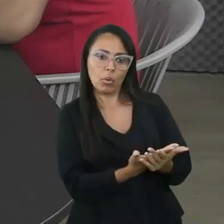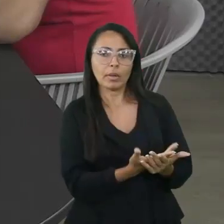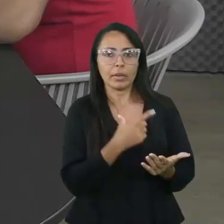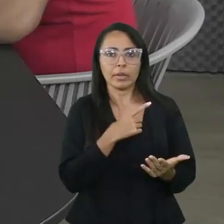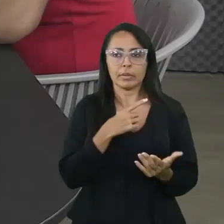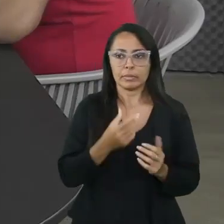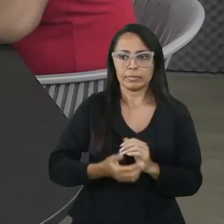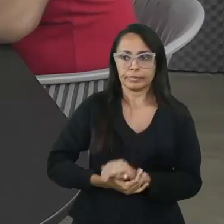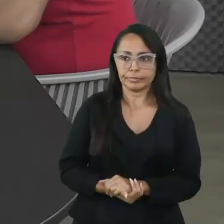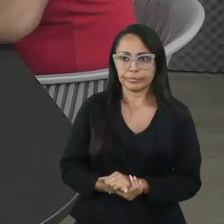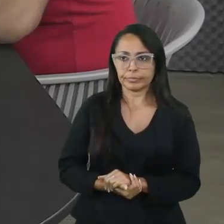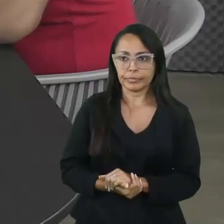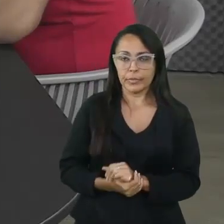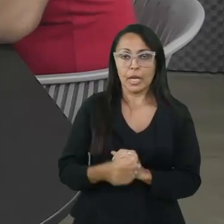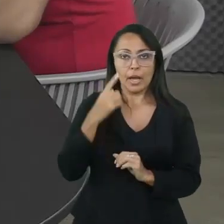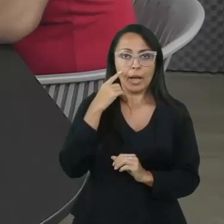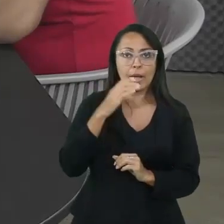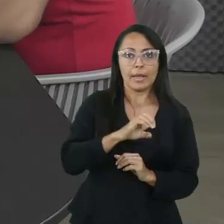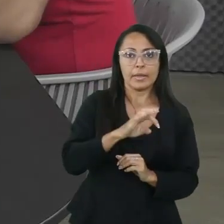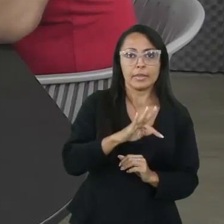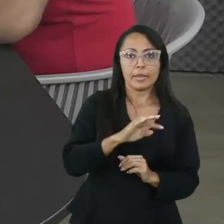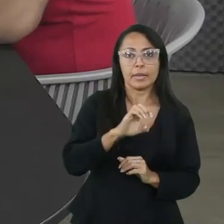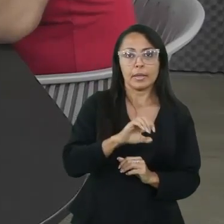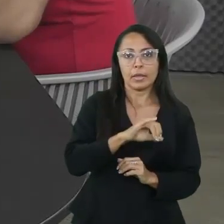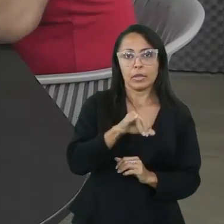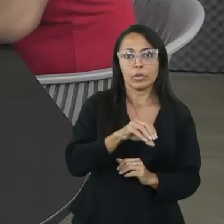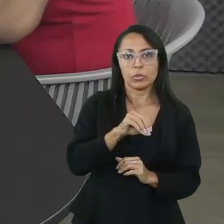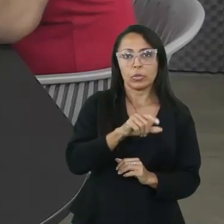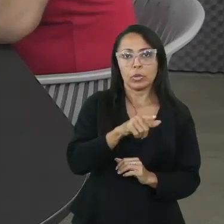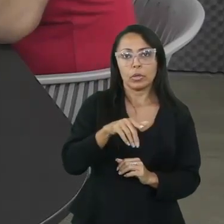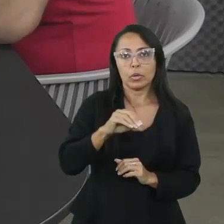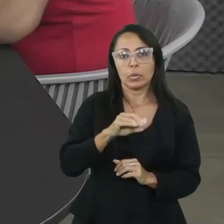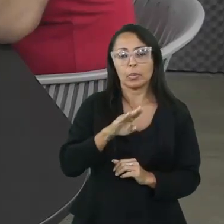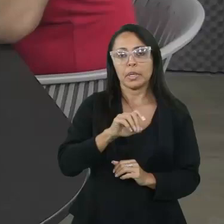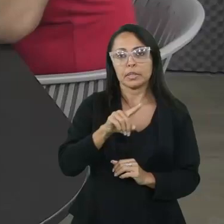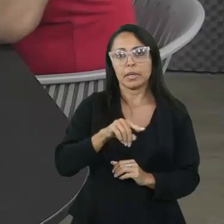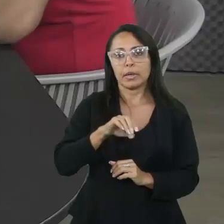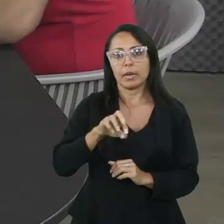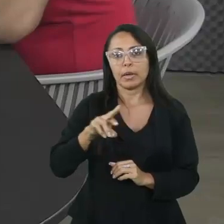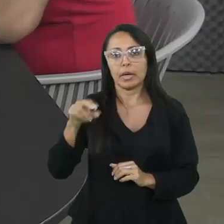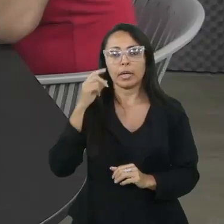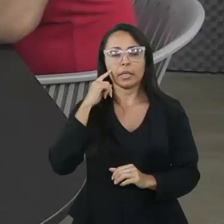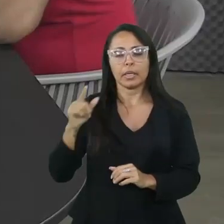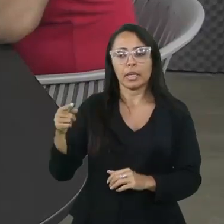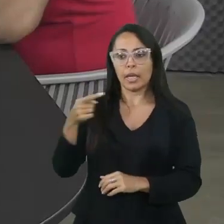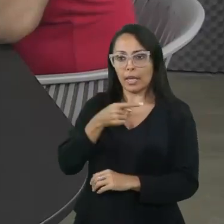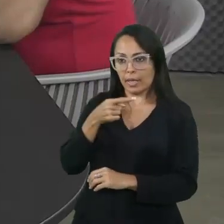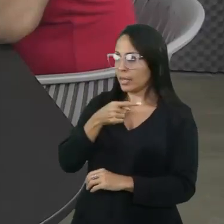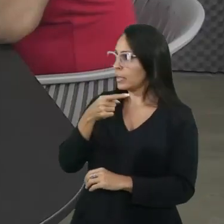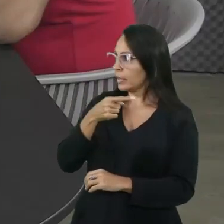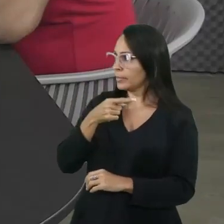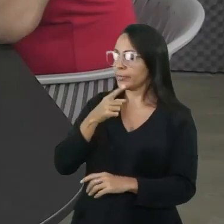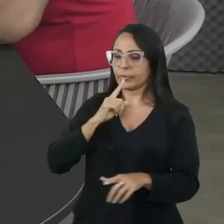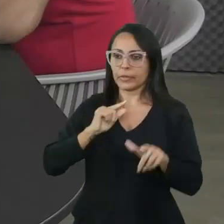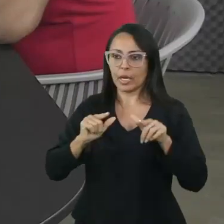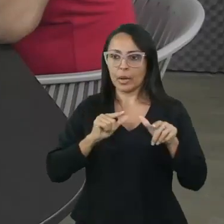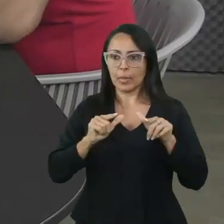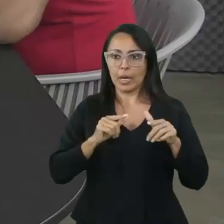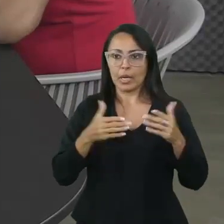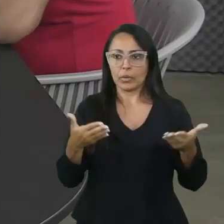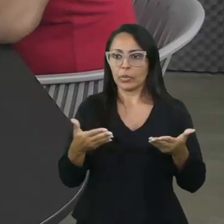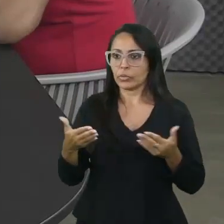A escola técnica João Bezerra, onde eu trabalhei até o ano passado, onde Daniel trabalha hoje, ela é uma escola que, quando eu cheguei